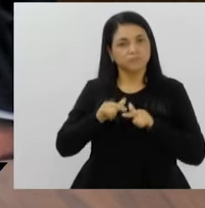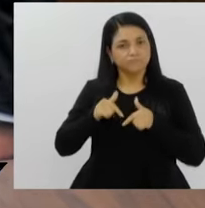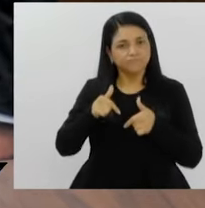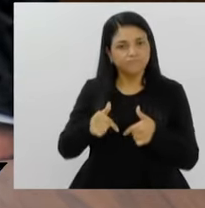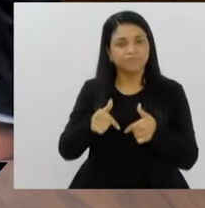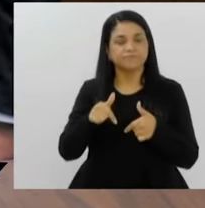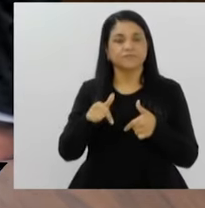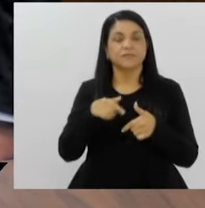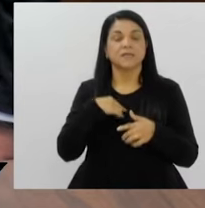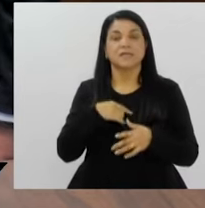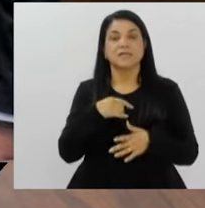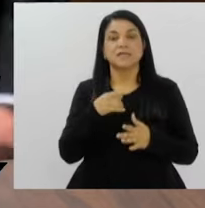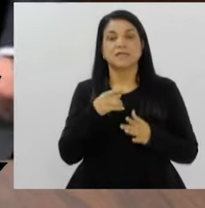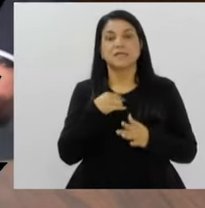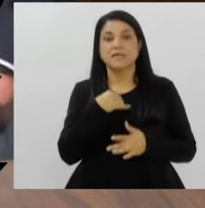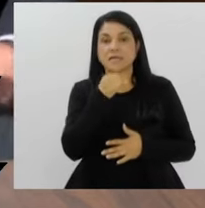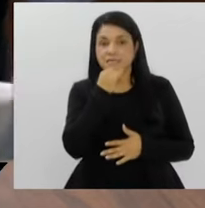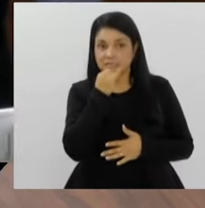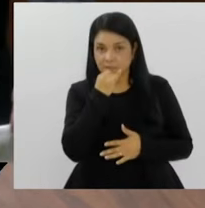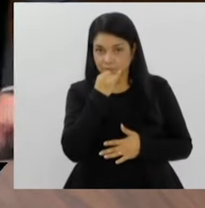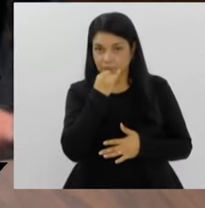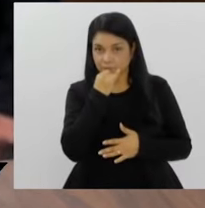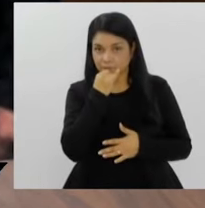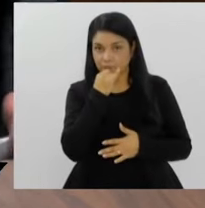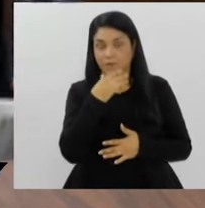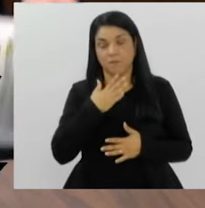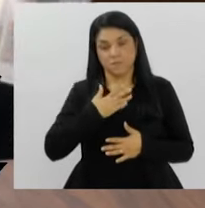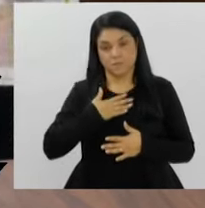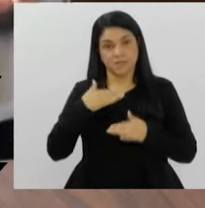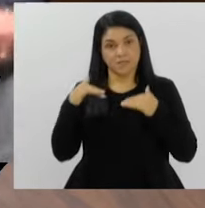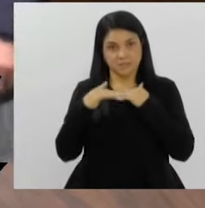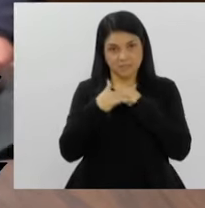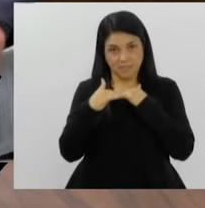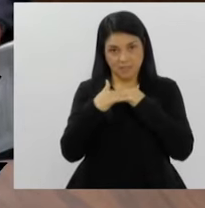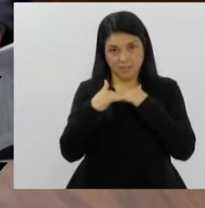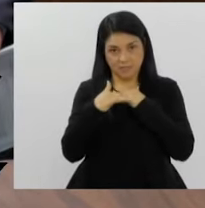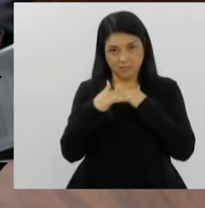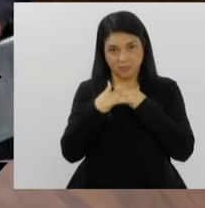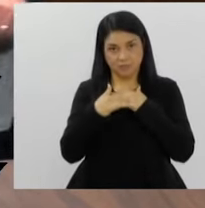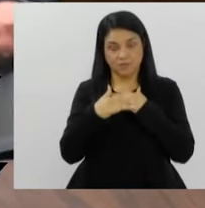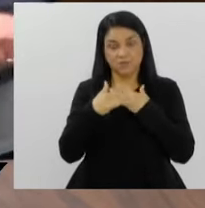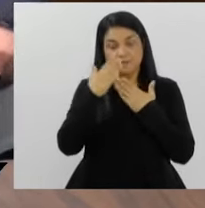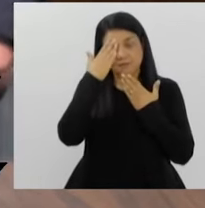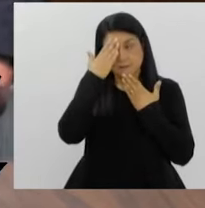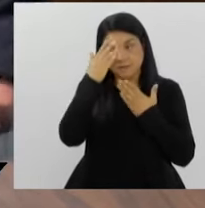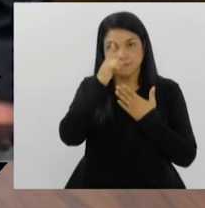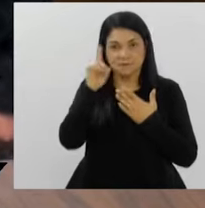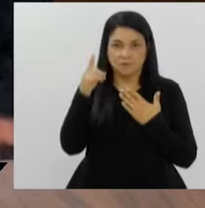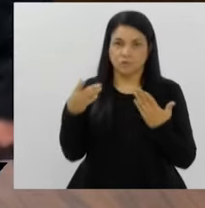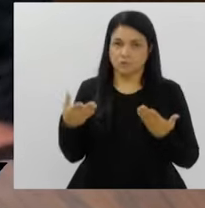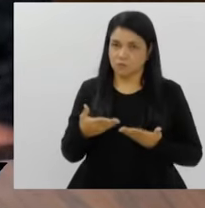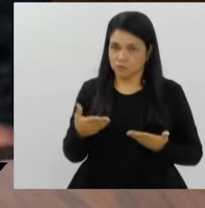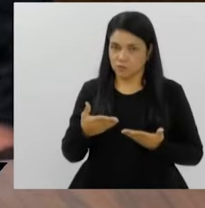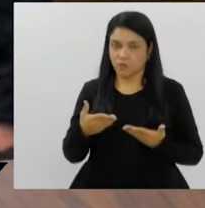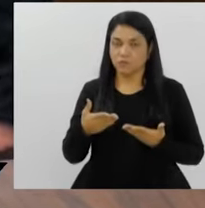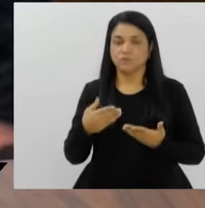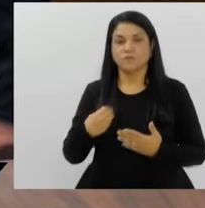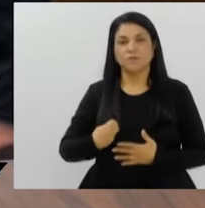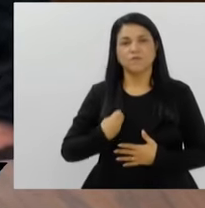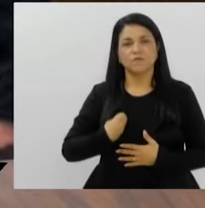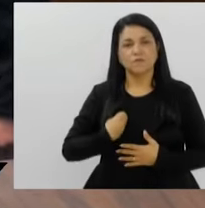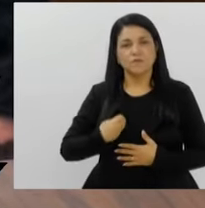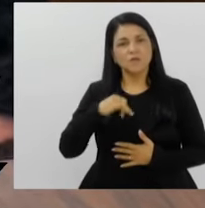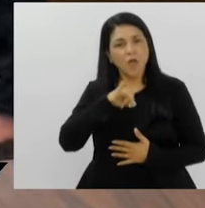Exemplo disso, eu posso falar, é a minha cidade, que graças a Deus hoje vive com um